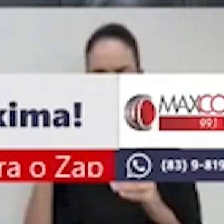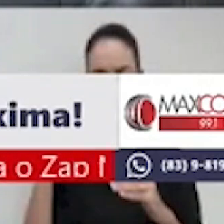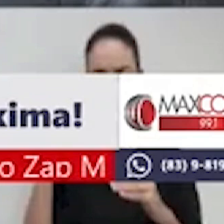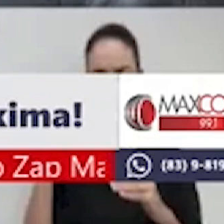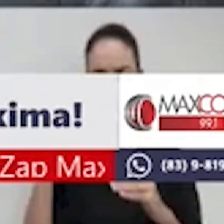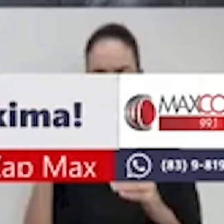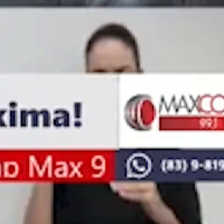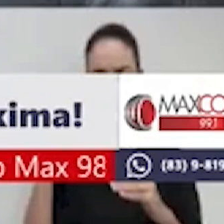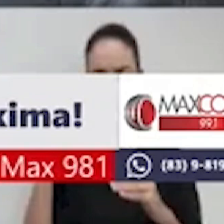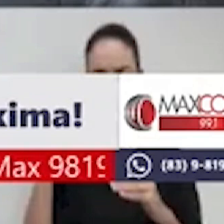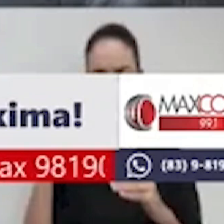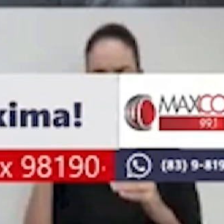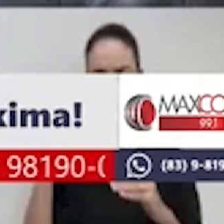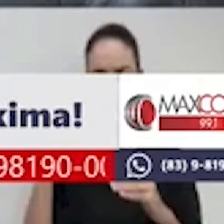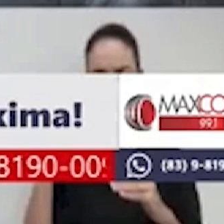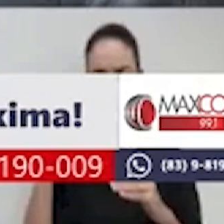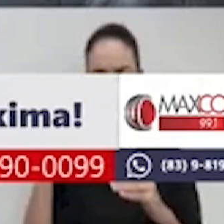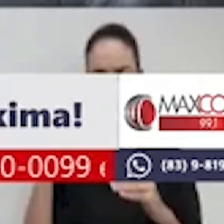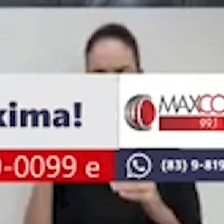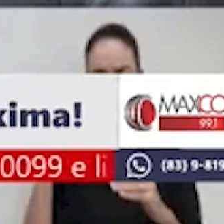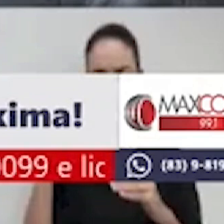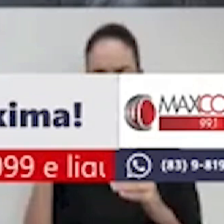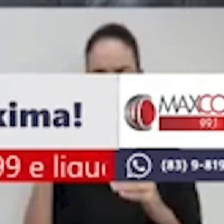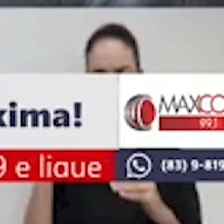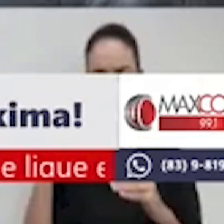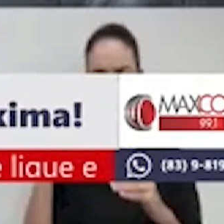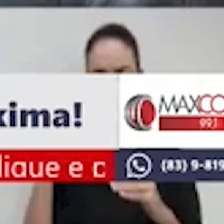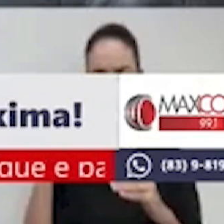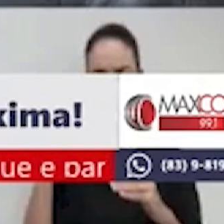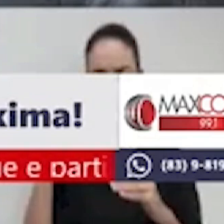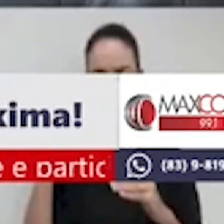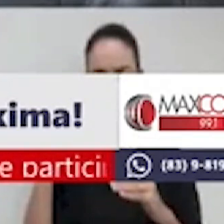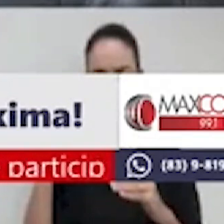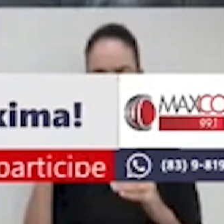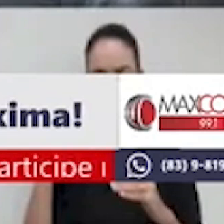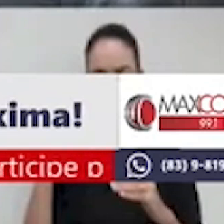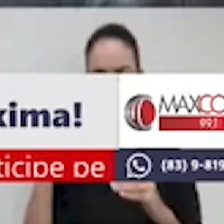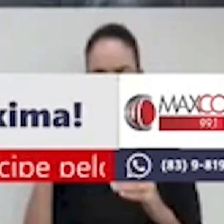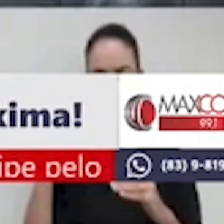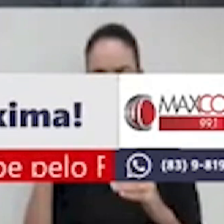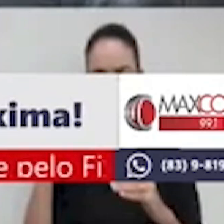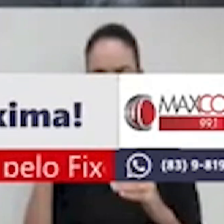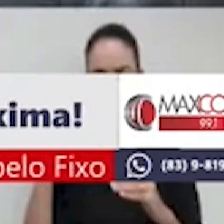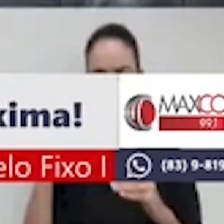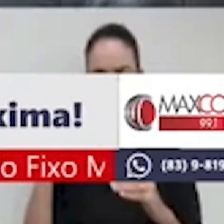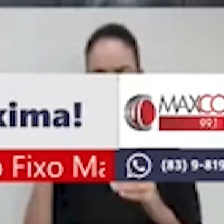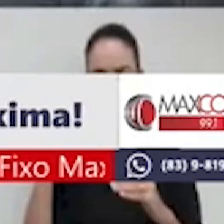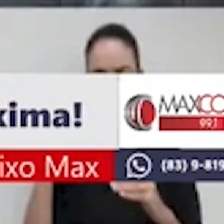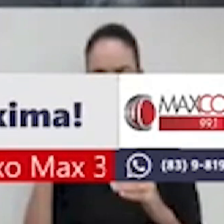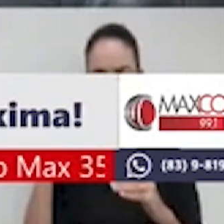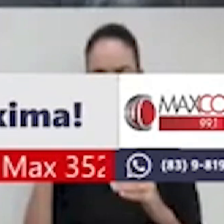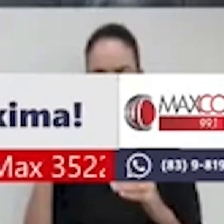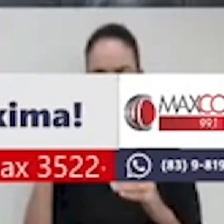aliado deu aí eu não vou eu vou respeitar meu companheiro aí que não aguenta nem escutar a sua voz